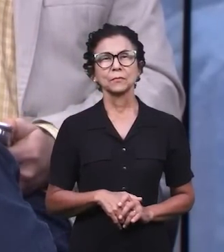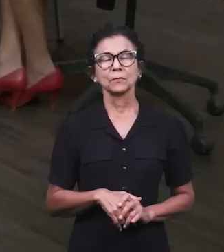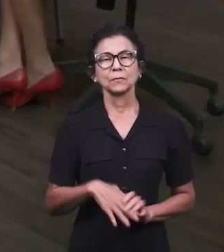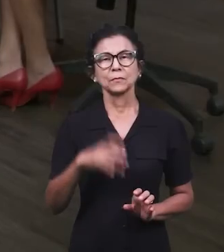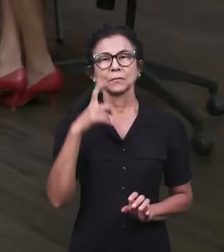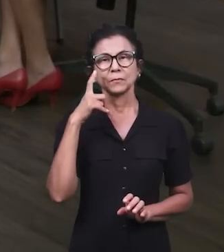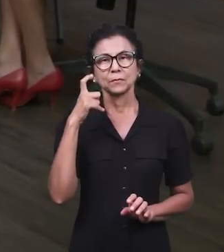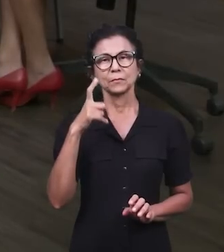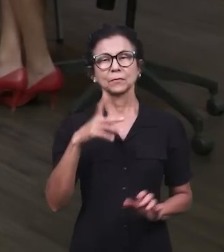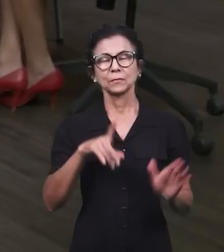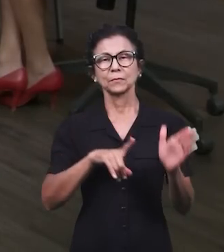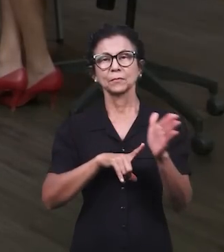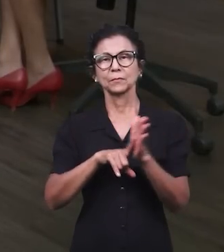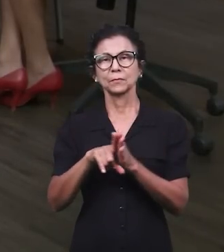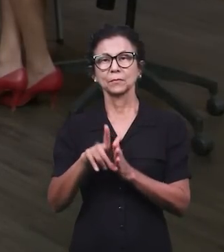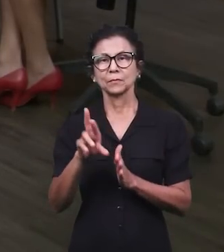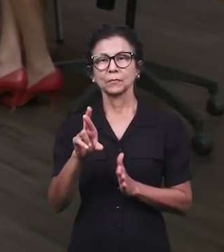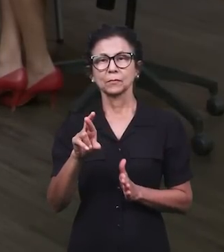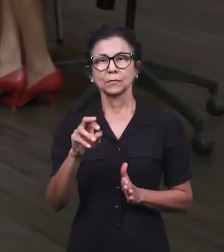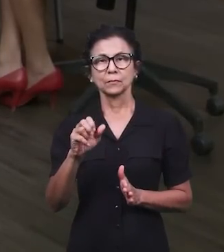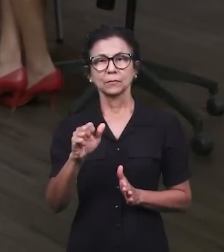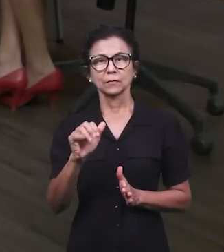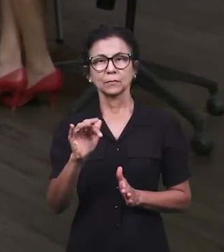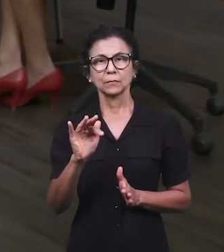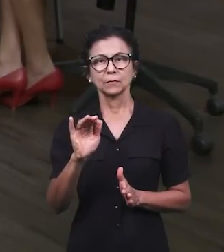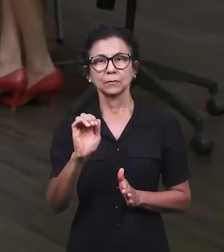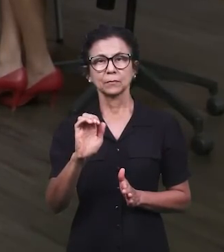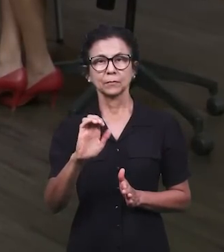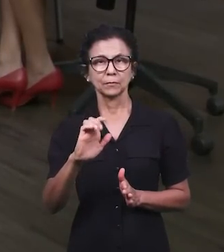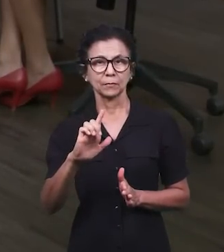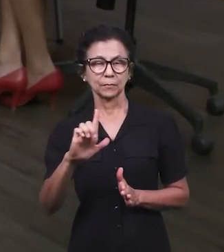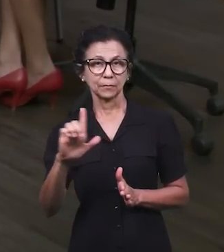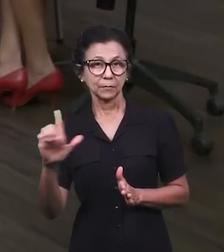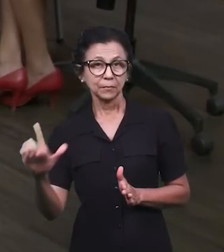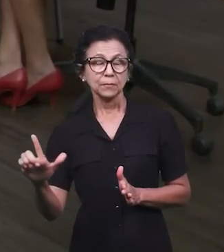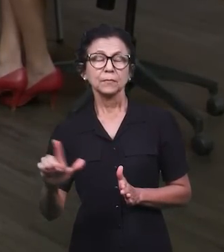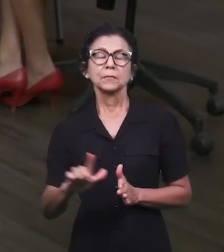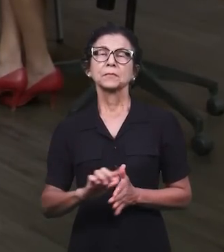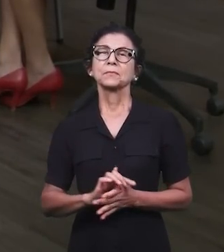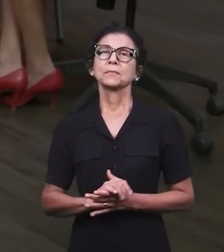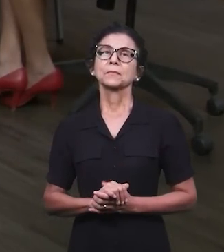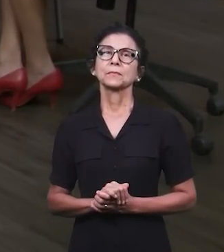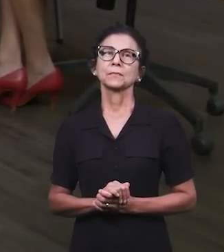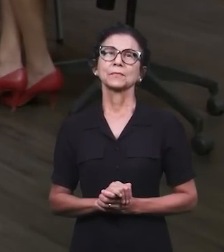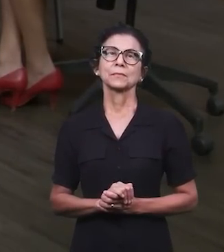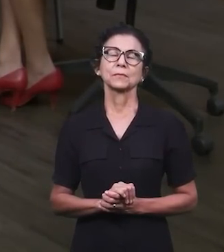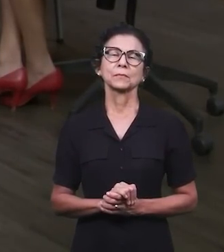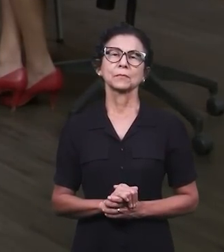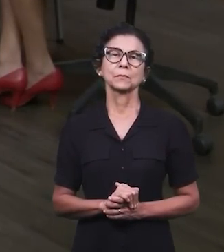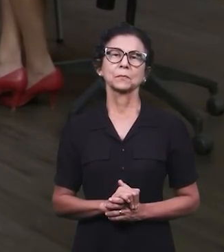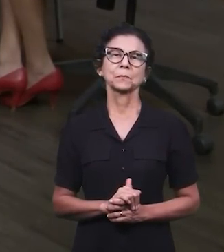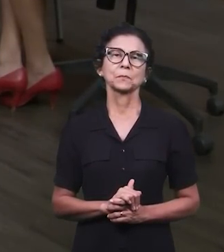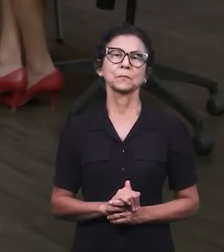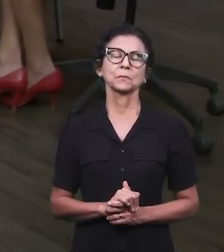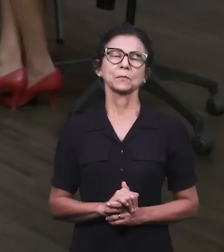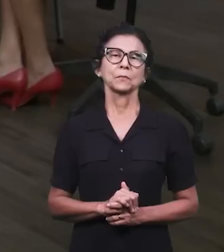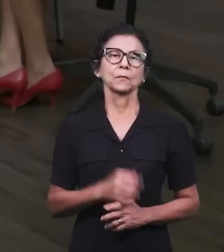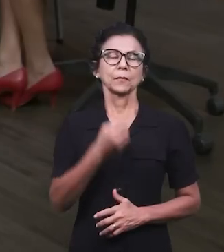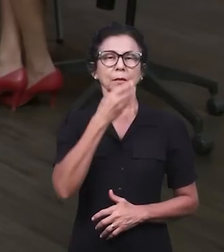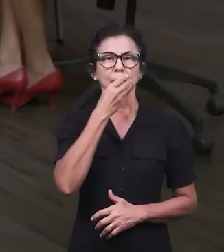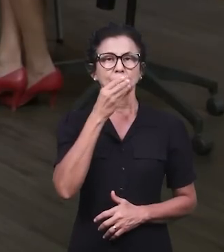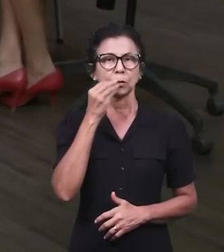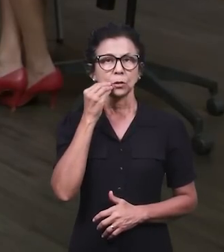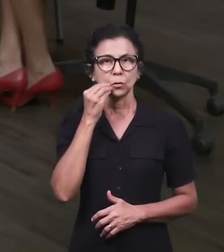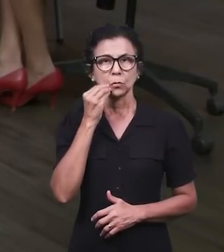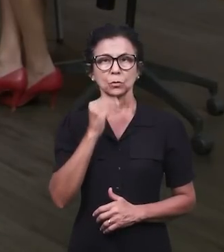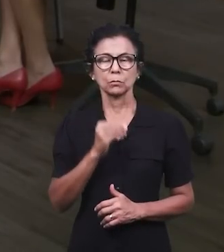ter, né, André, Josias, todo mundo, é consultar o jejum de ad eterno. Uhum. Geralmente o jejum, ele é